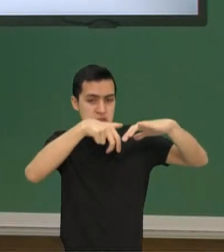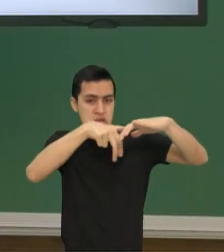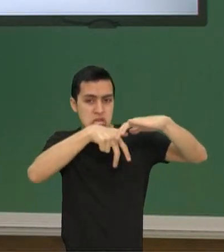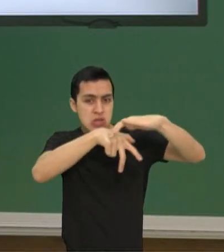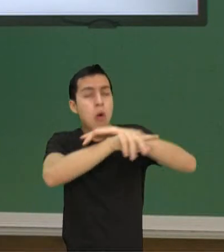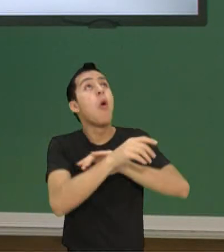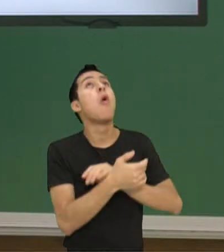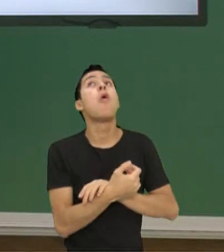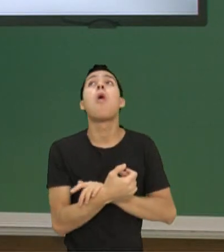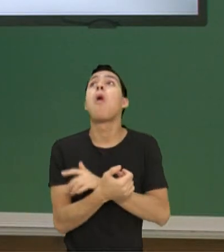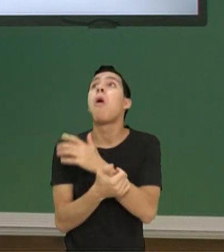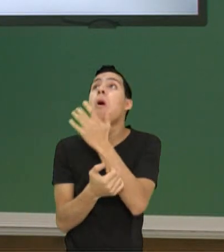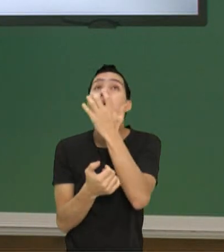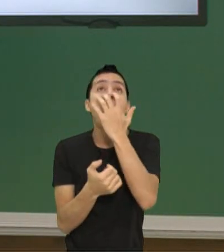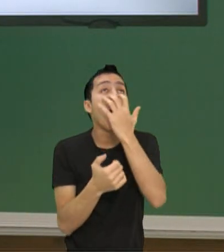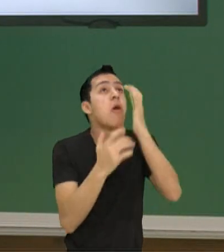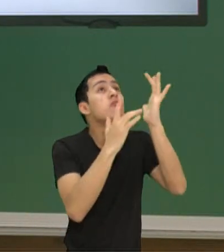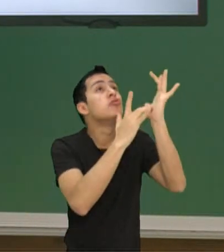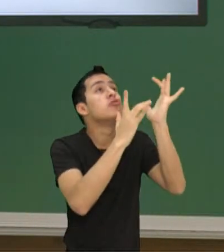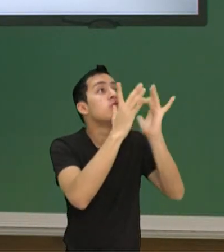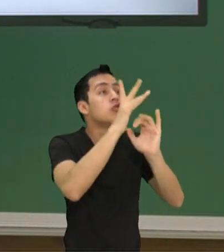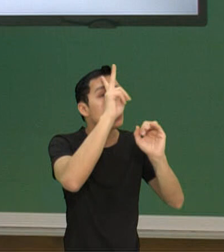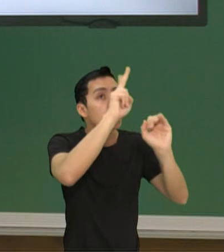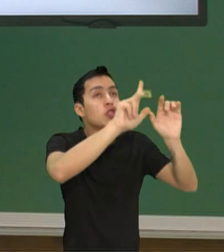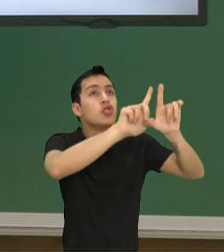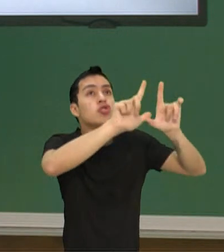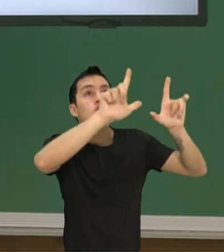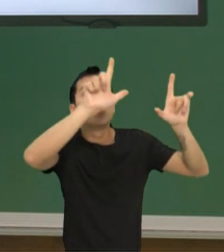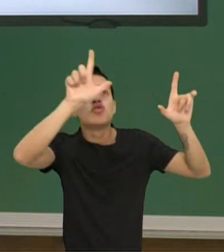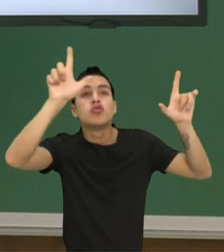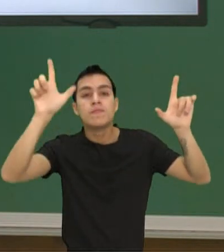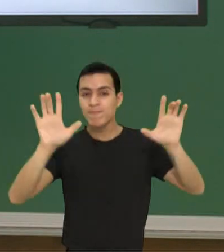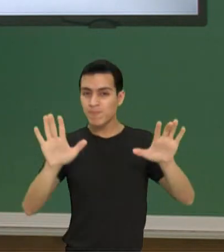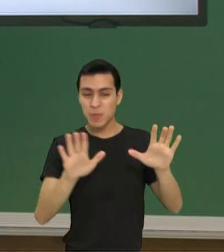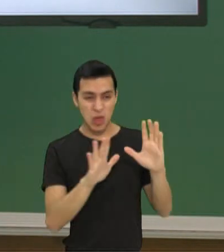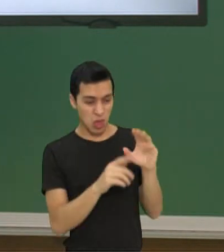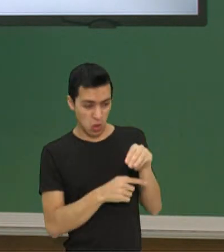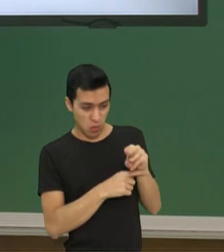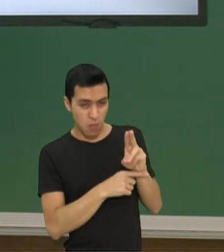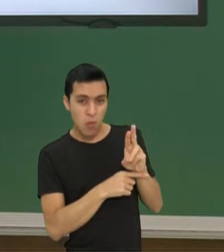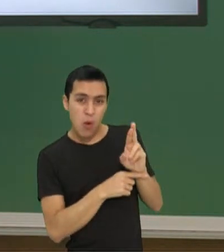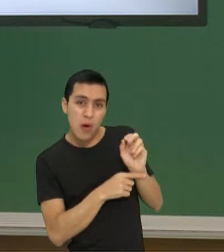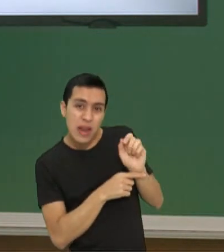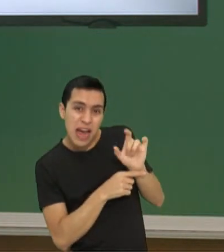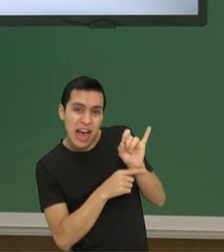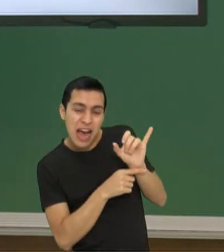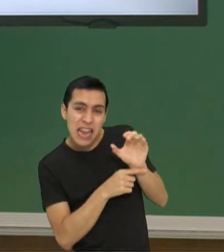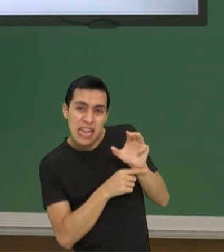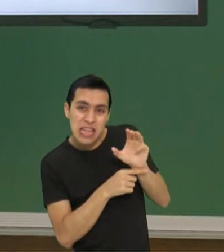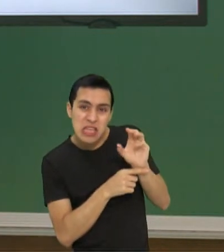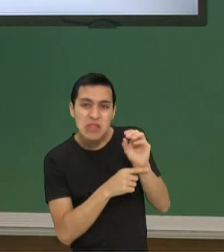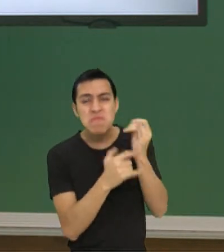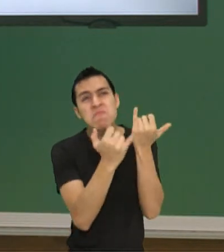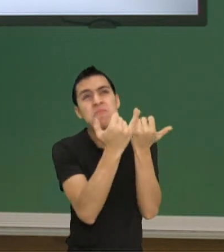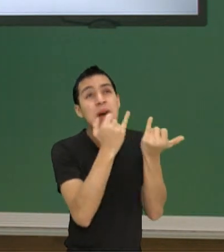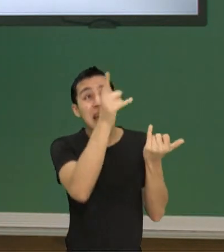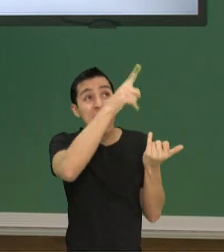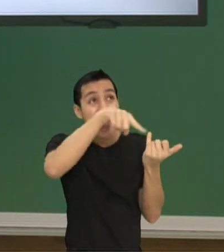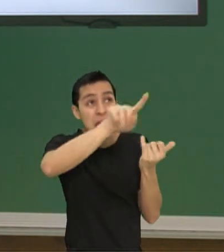cenas da vida de Cristo são passadas. O muralismo ele pega um pouco disso, ele vai, através de